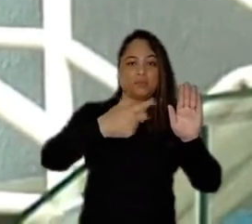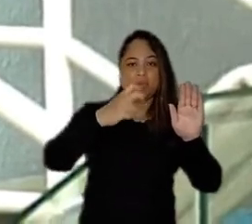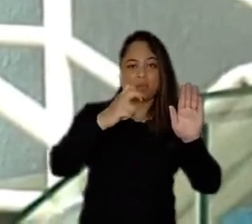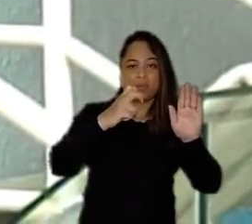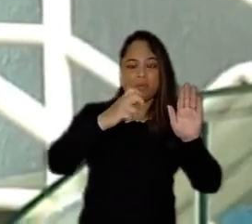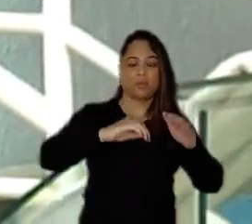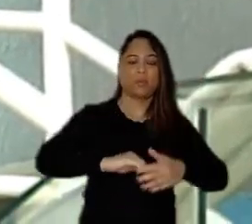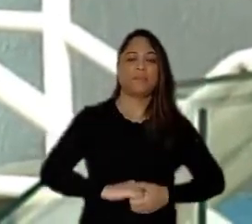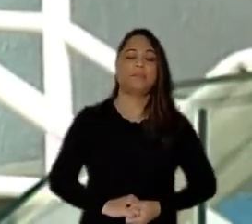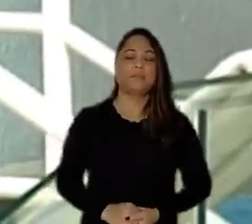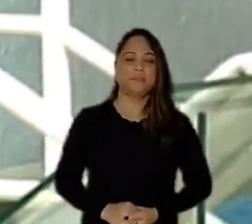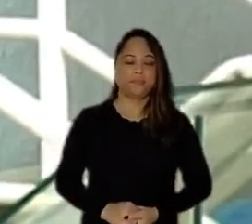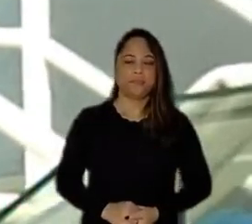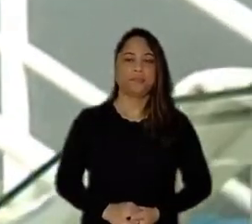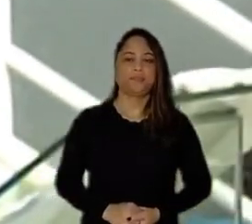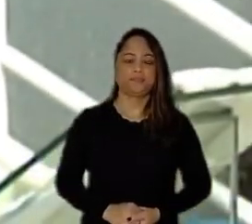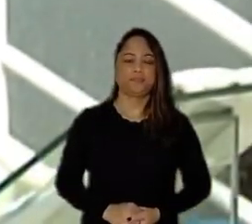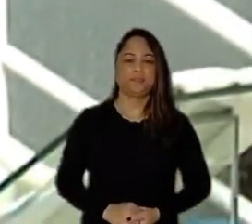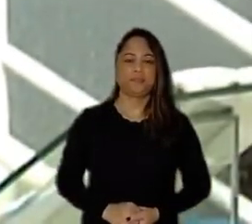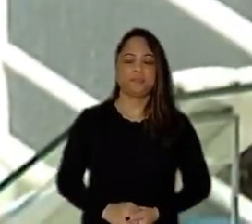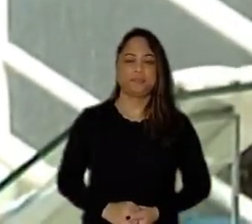25.